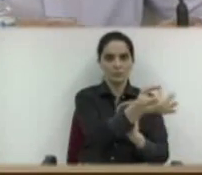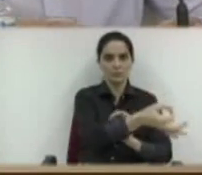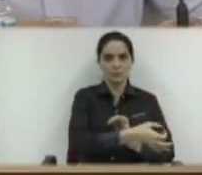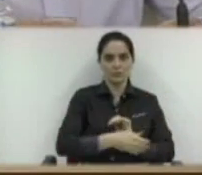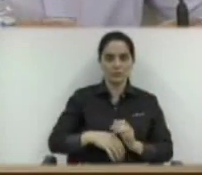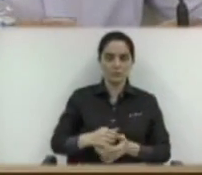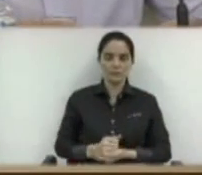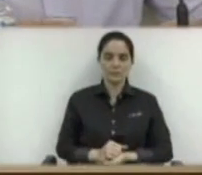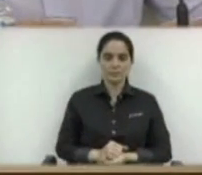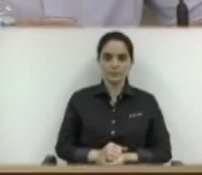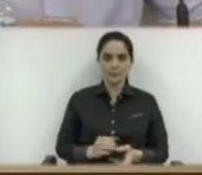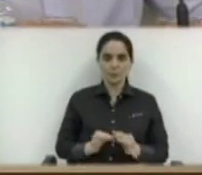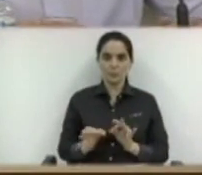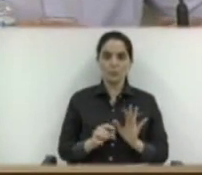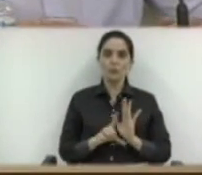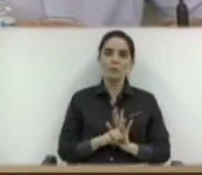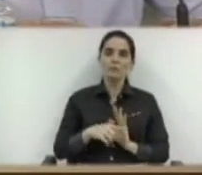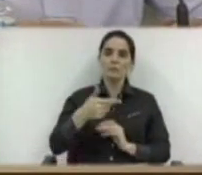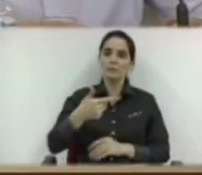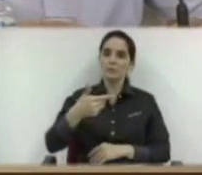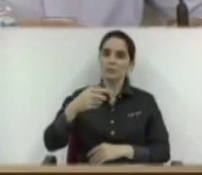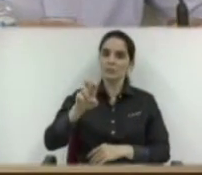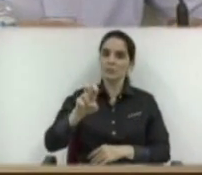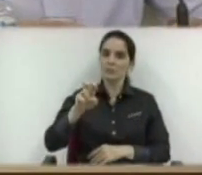comissões. Projeto de lei